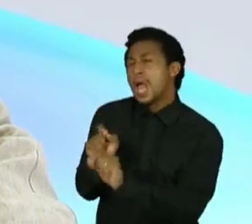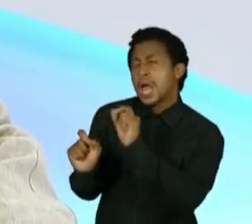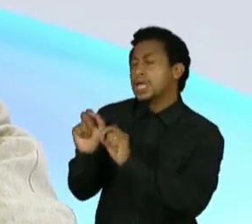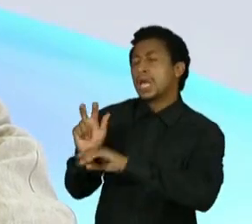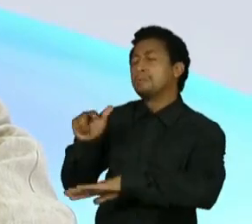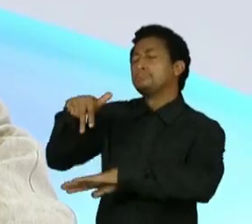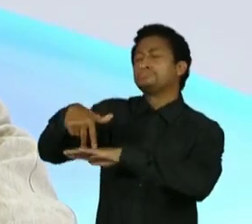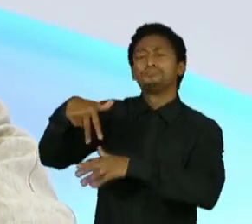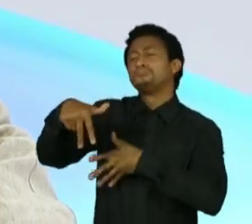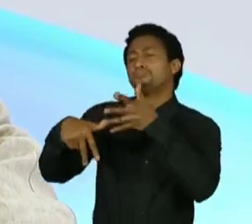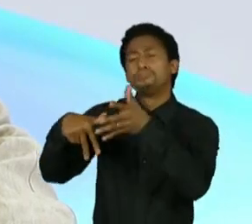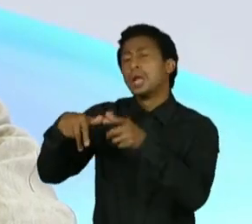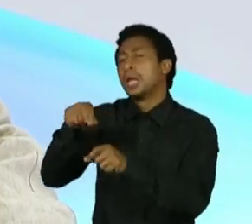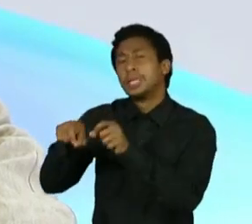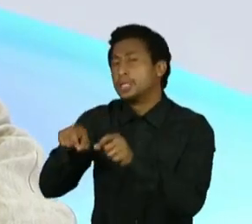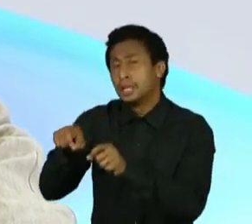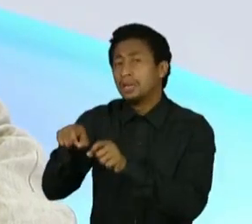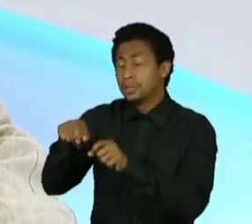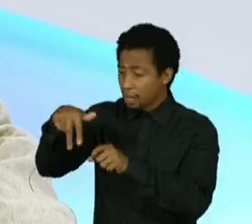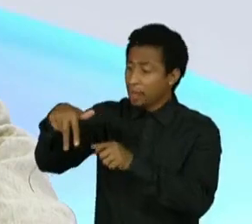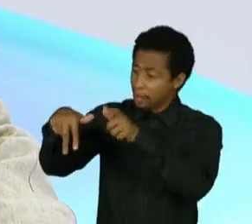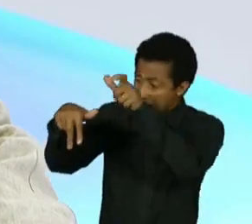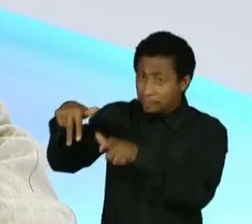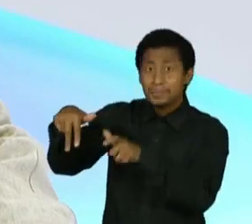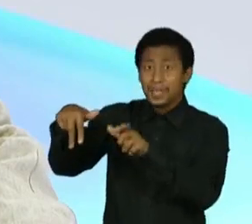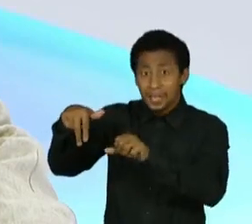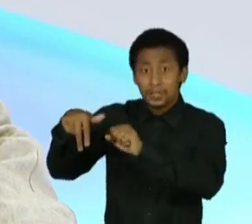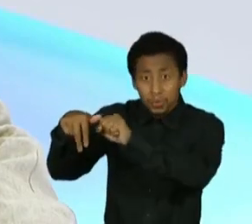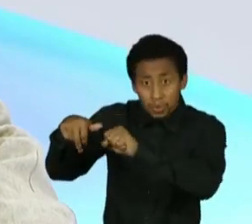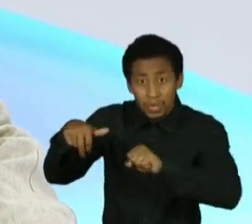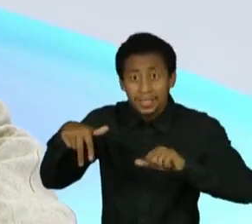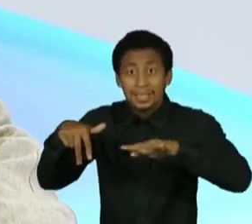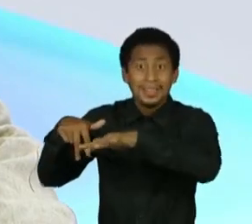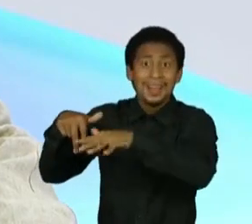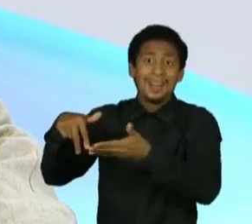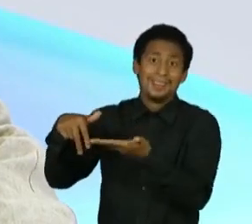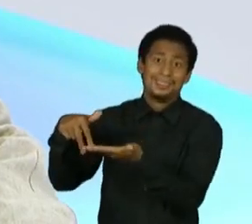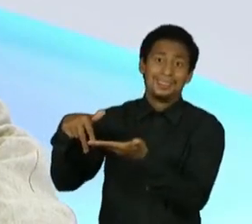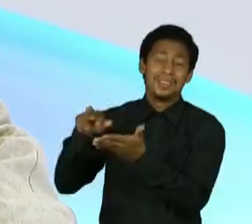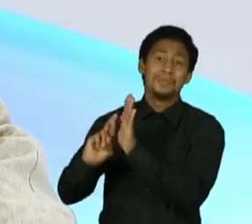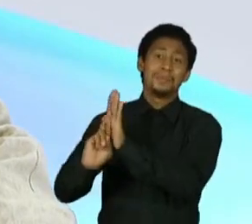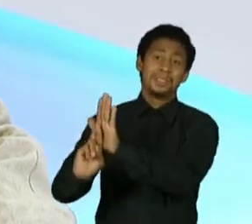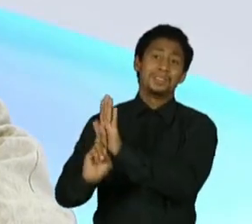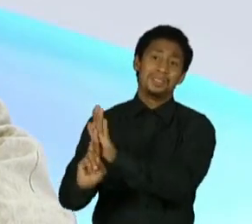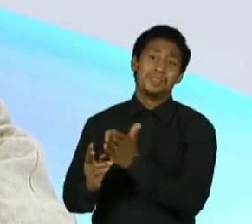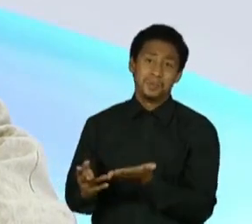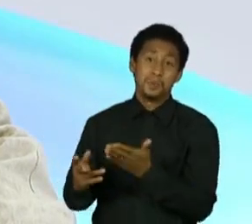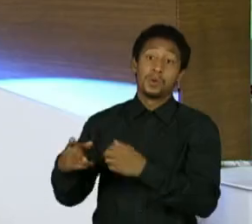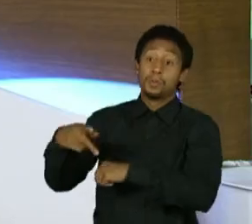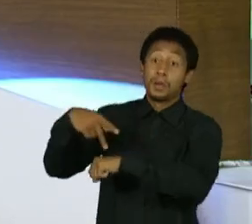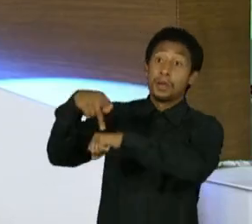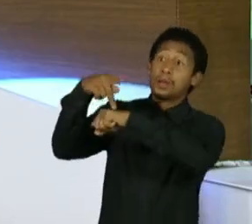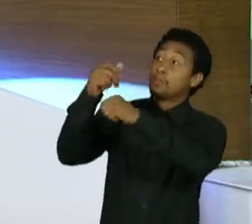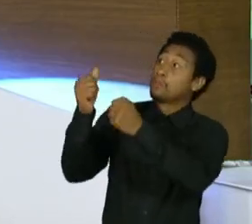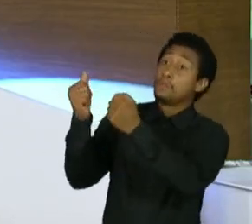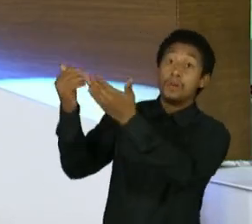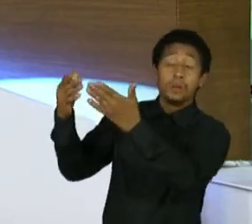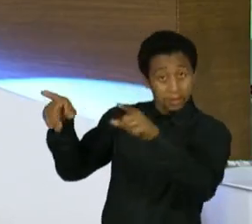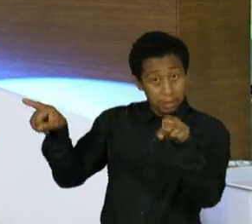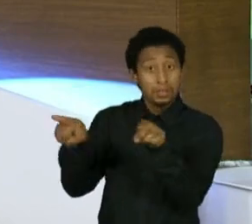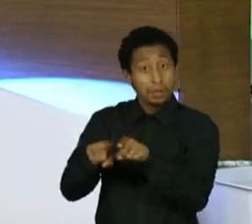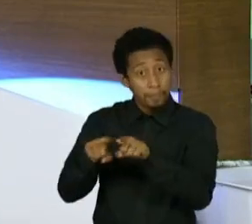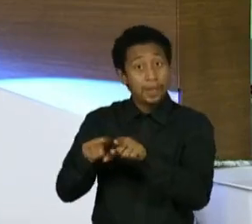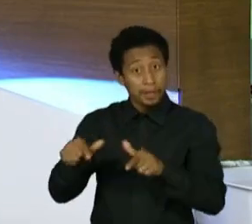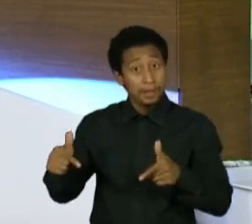foi a sociedade então eu acho que está ocorrendo em outras partes do mundo também e eu espero que isso vai trazer de volta